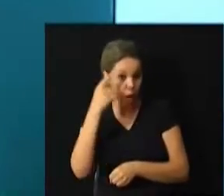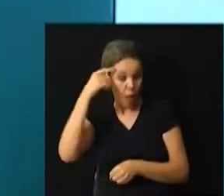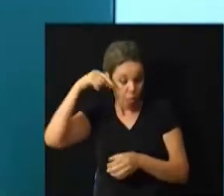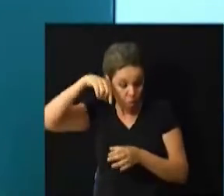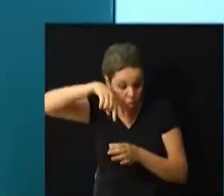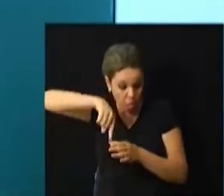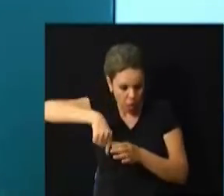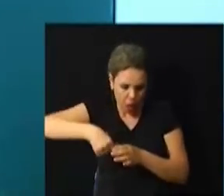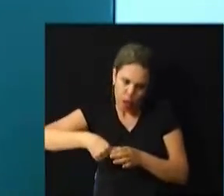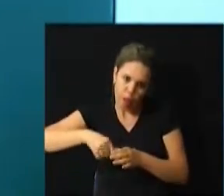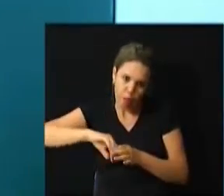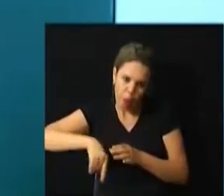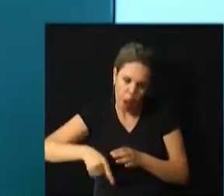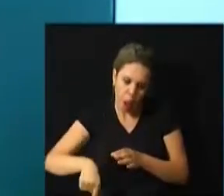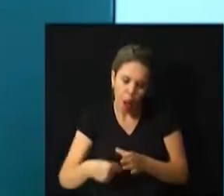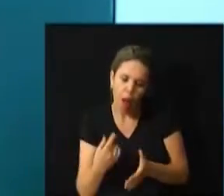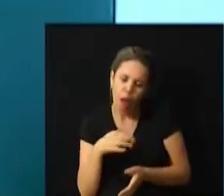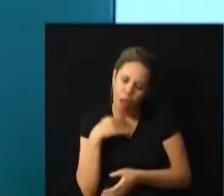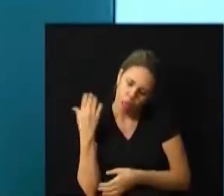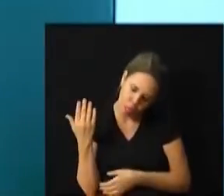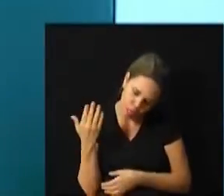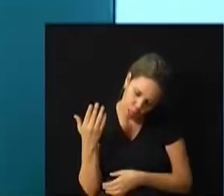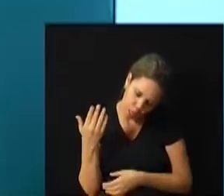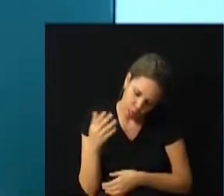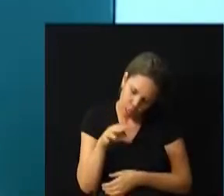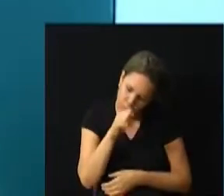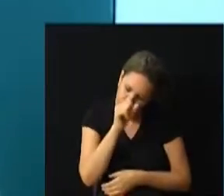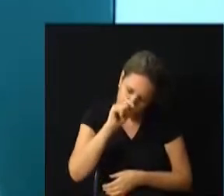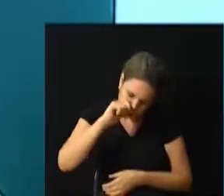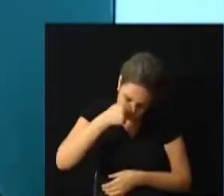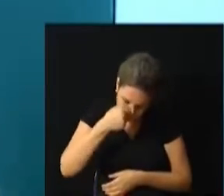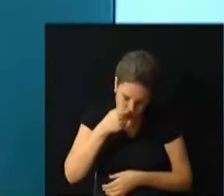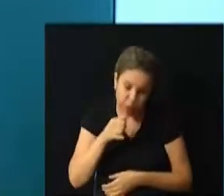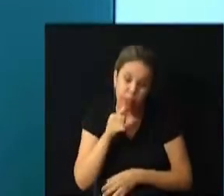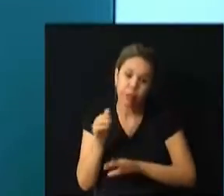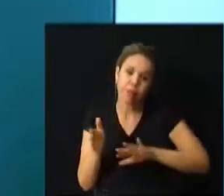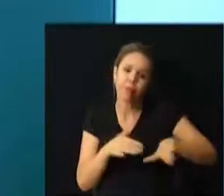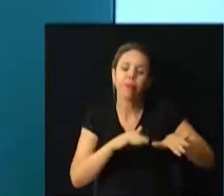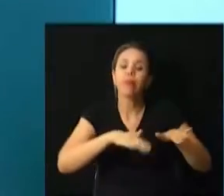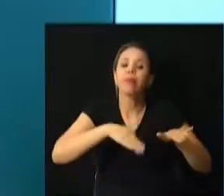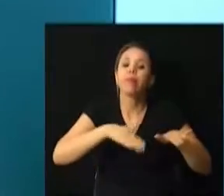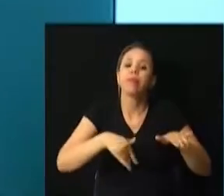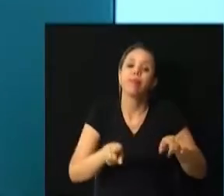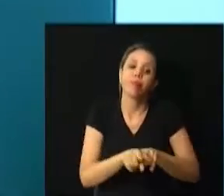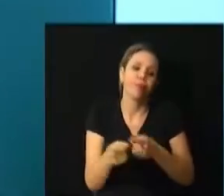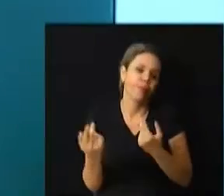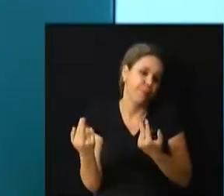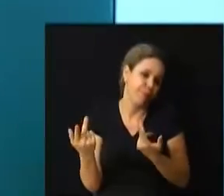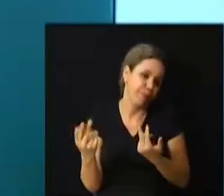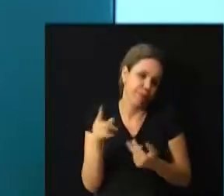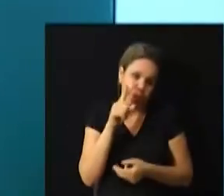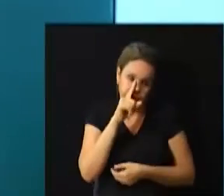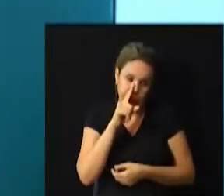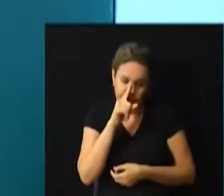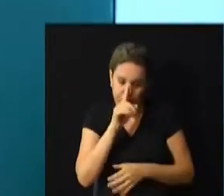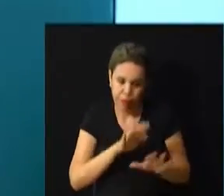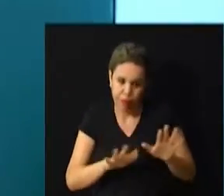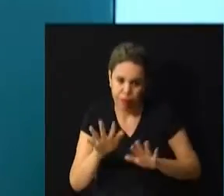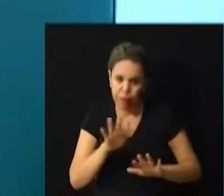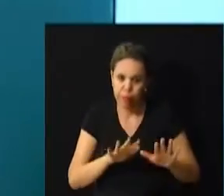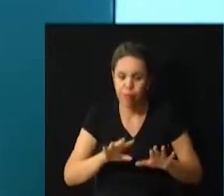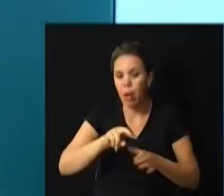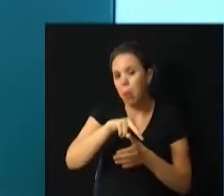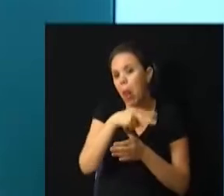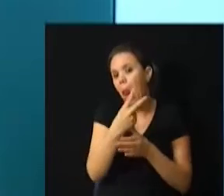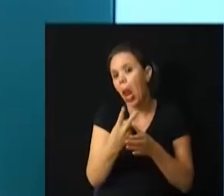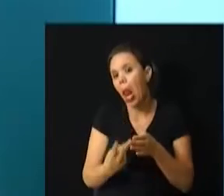A criança colocou a cabecinha lá, infelizmente foi a óbito, né? Piscina também.